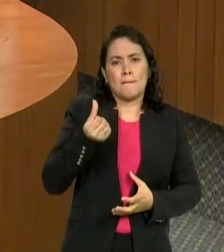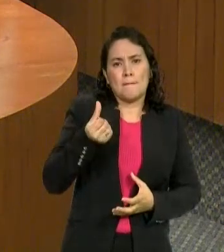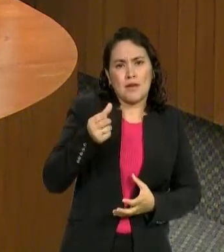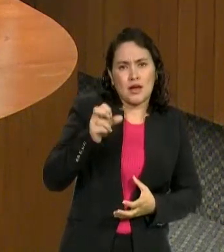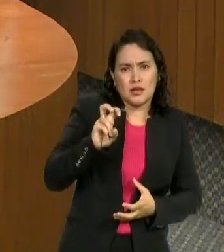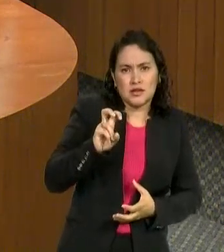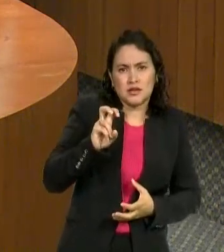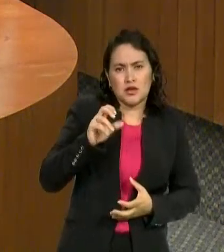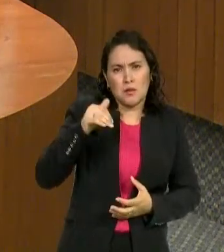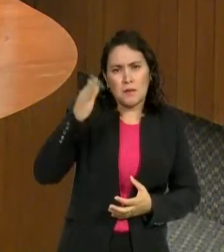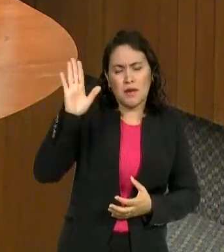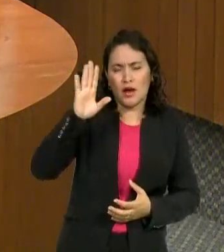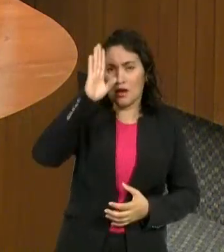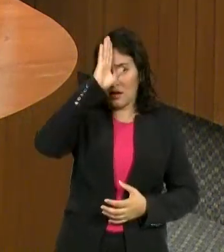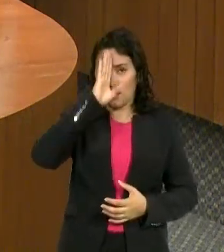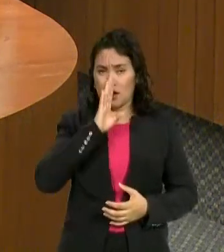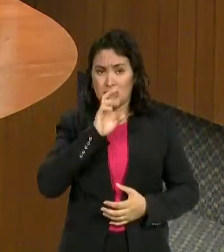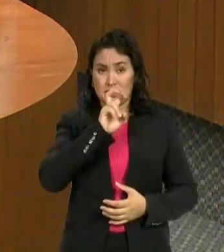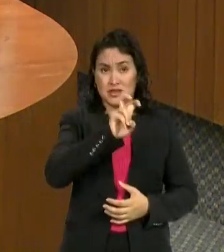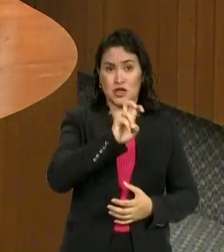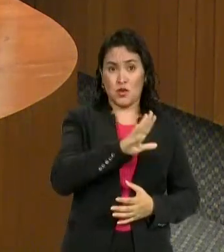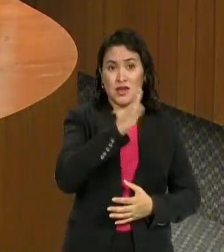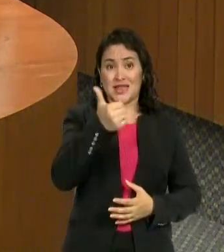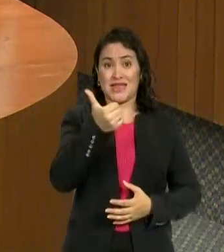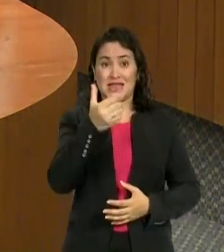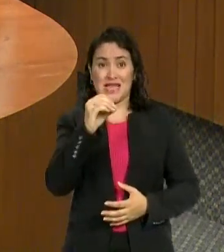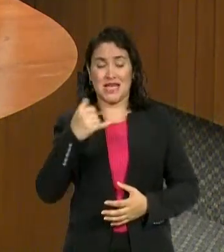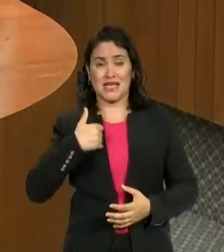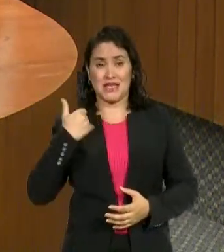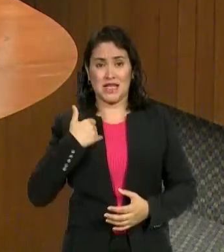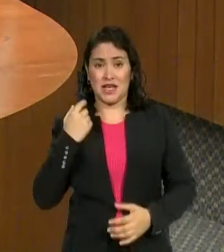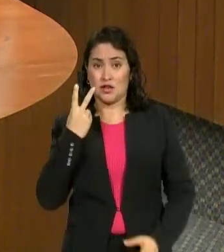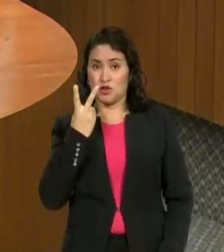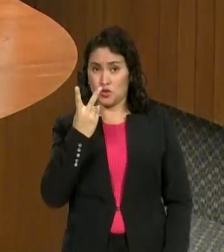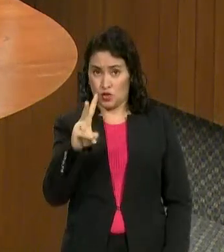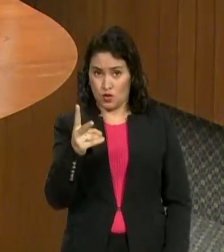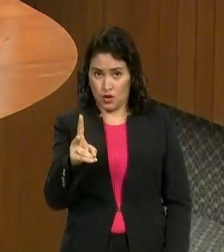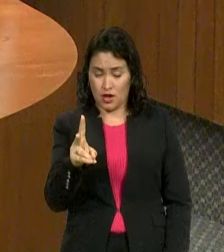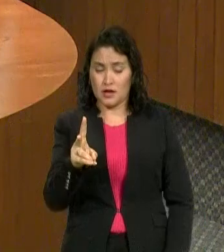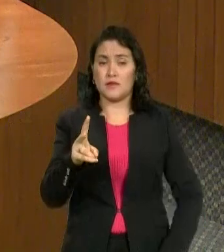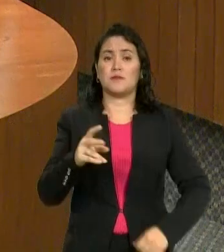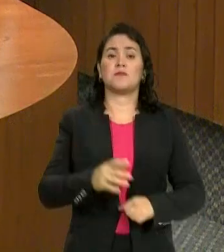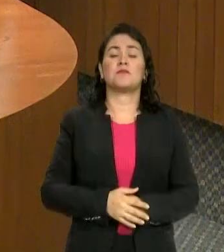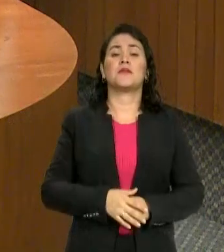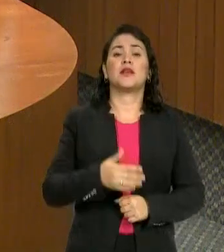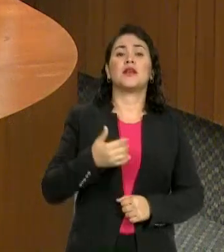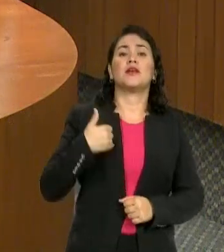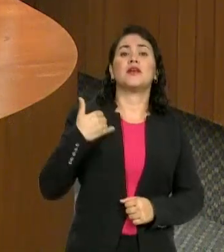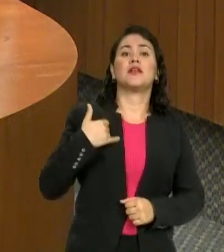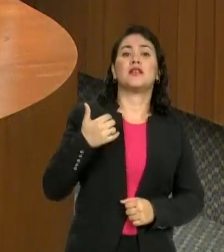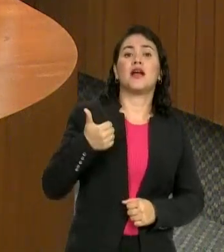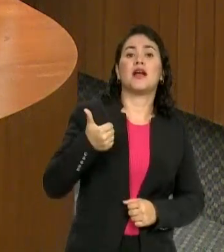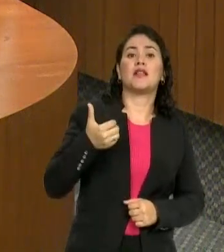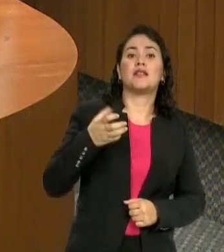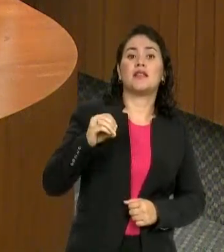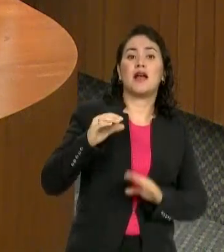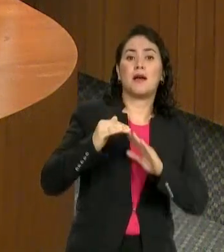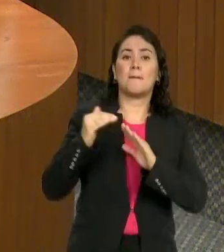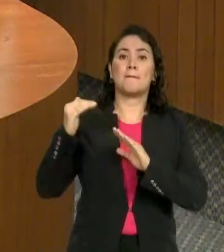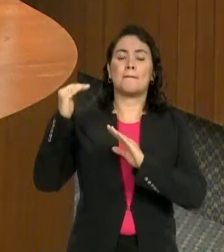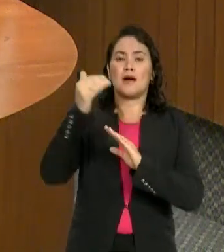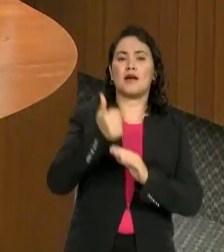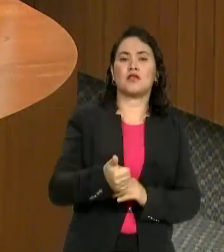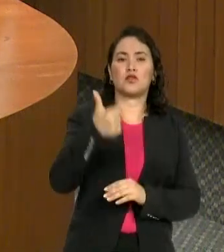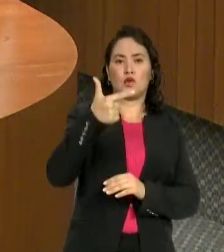anos é R$ 2,00, maior de 10 anos, R$ 12,00. Estudante aqui, R$